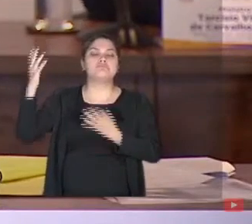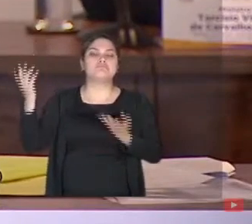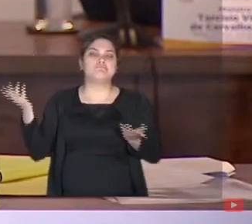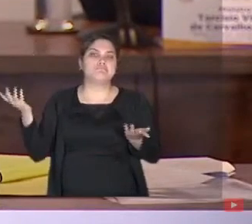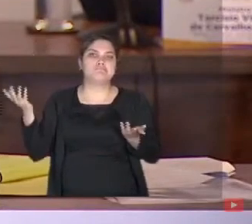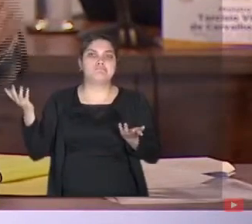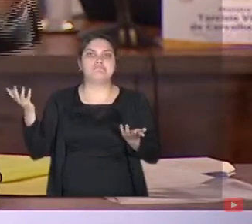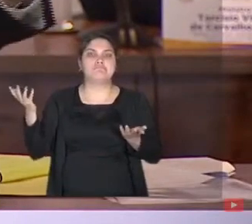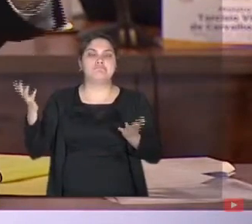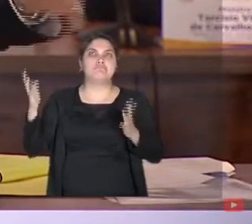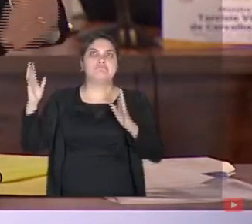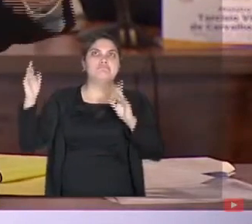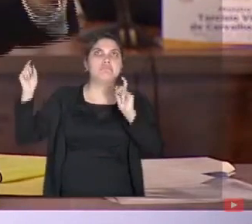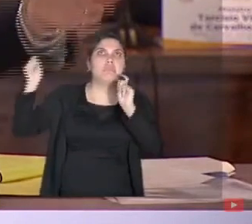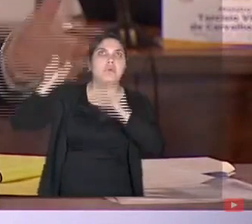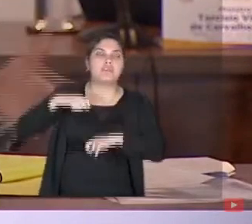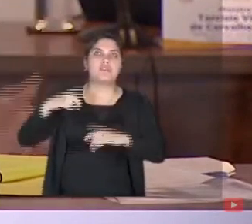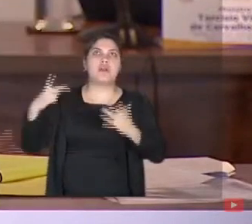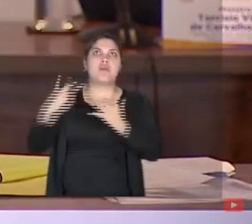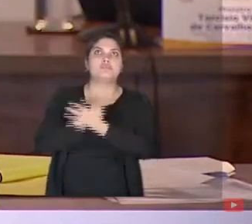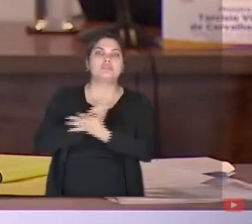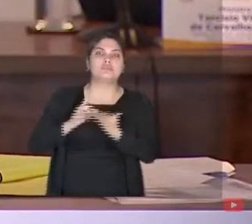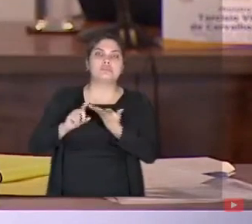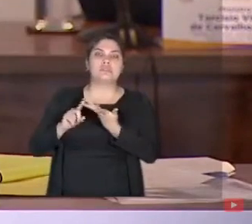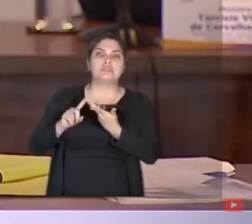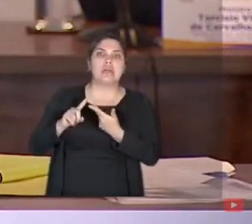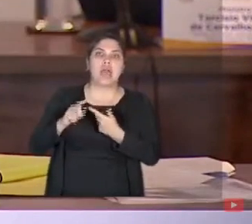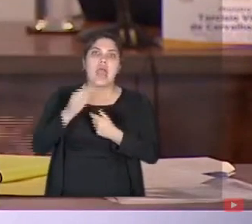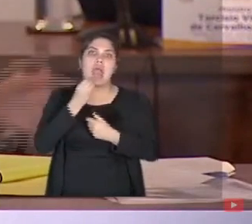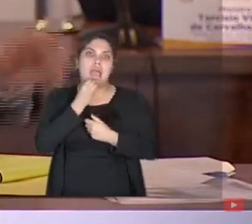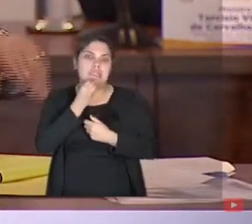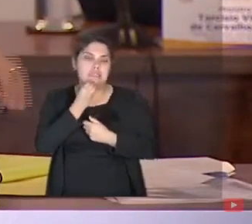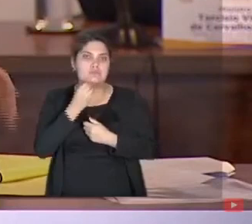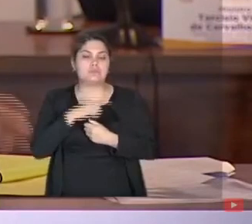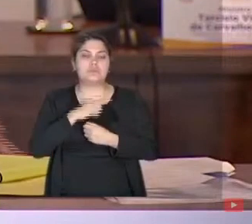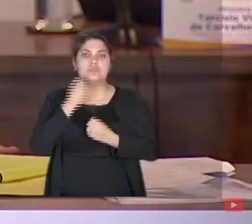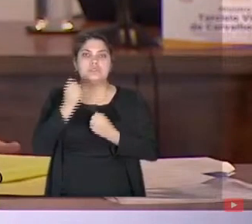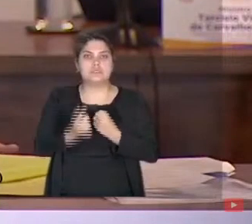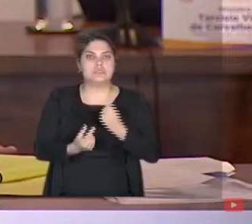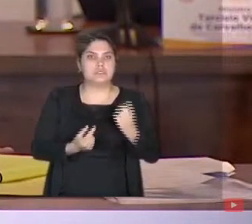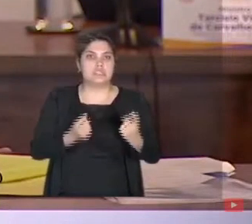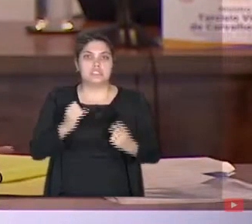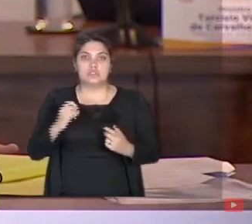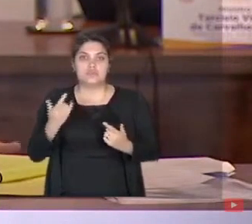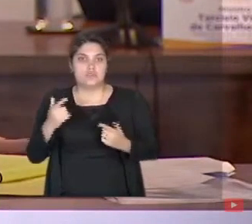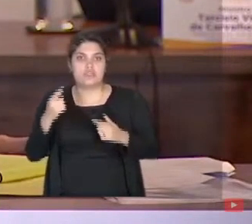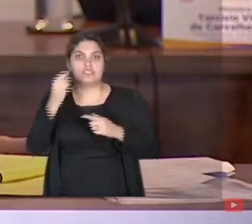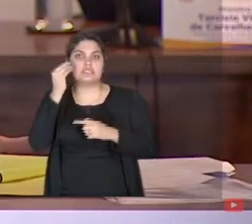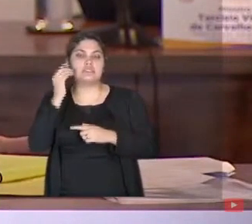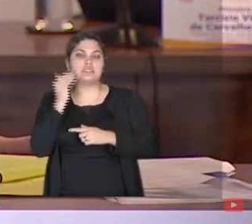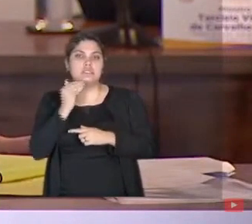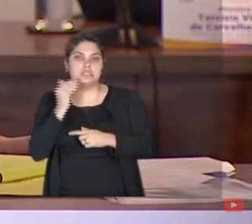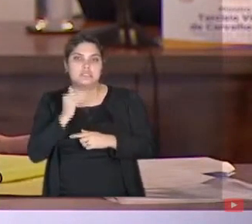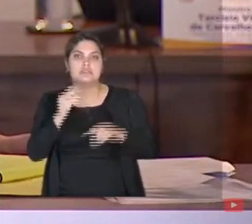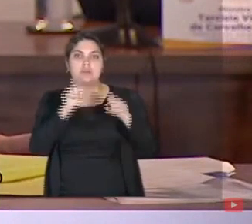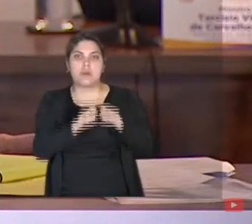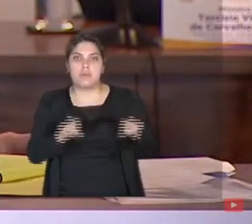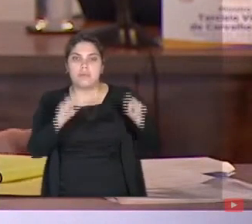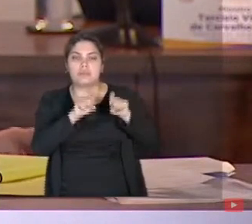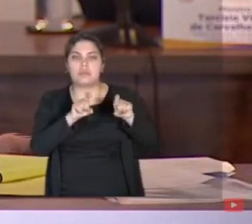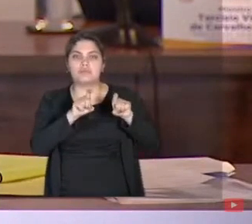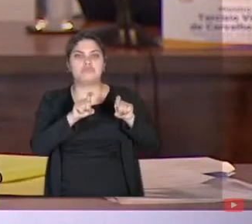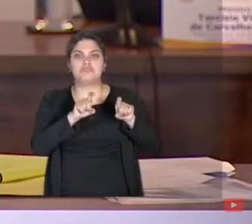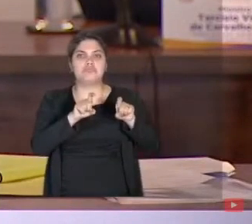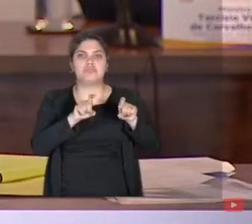enfim, todas as possíveis causas, ainda que muito remotas. Se não tivesse tido a falha no computador,